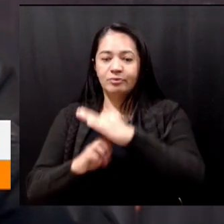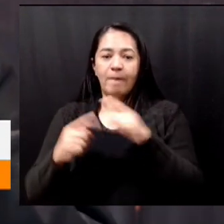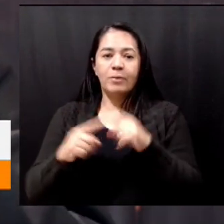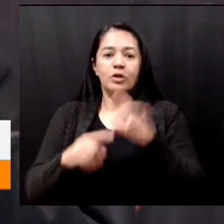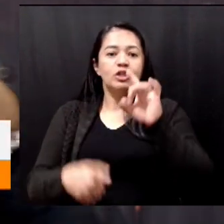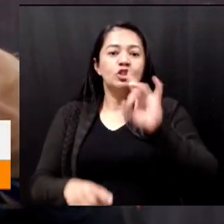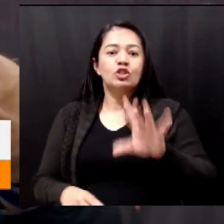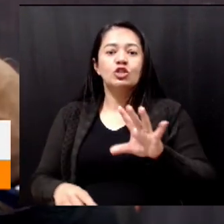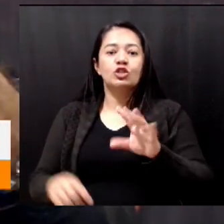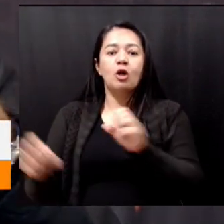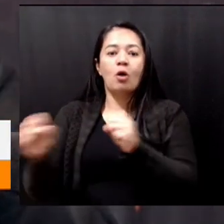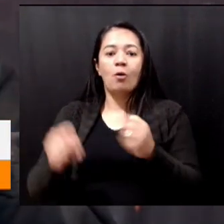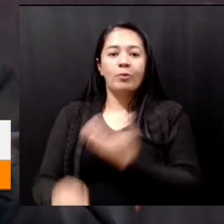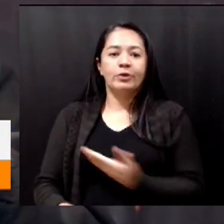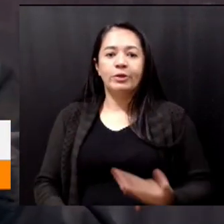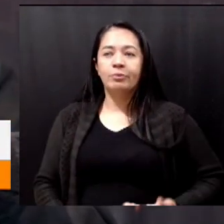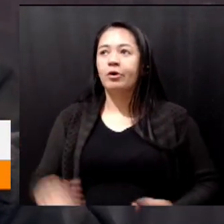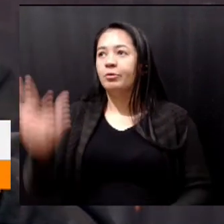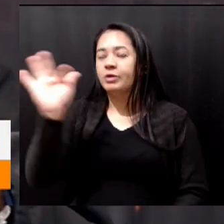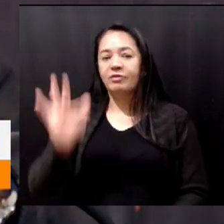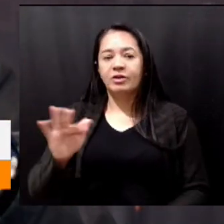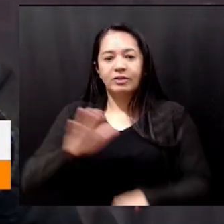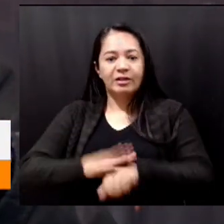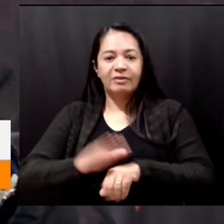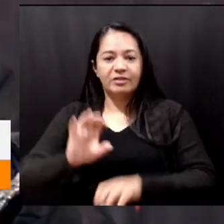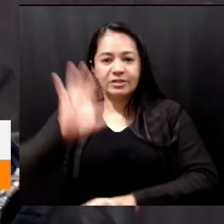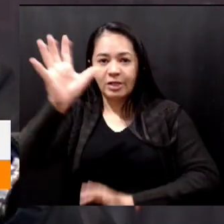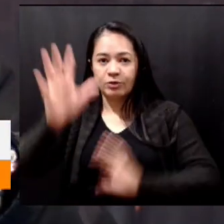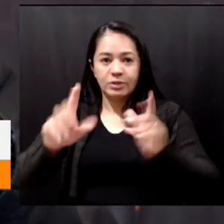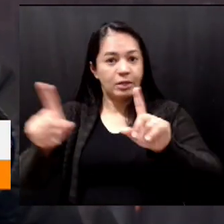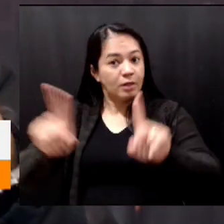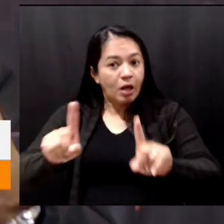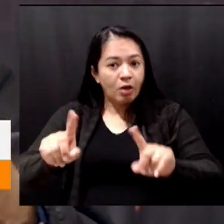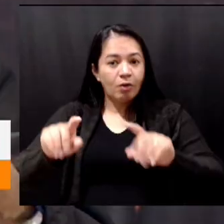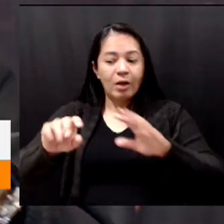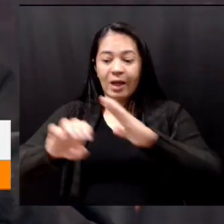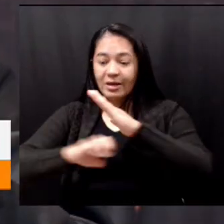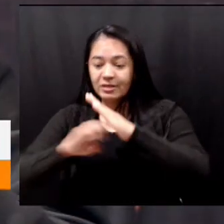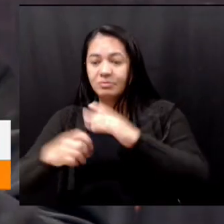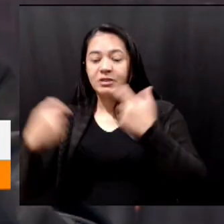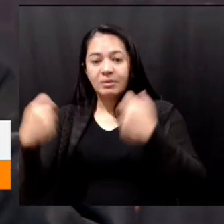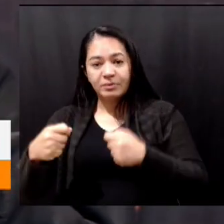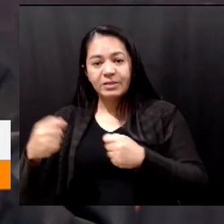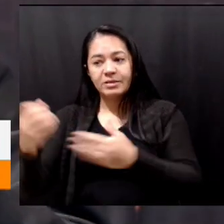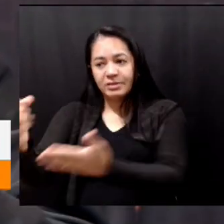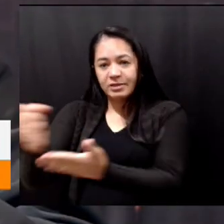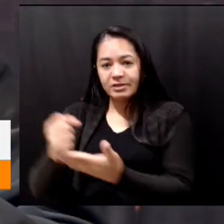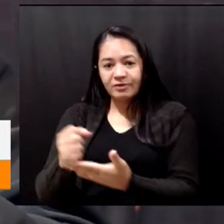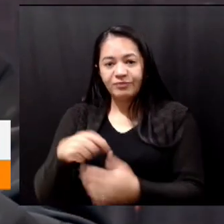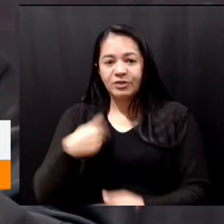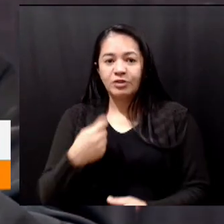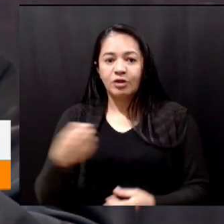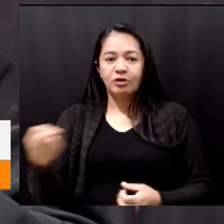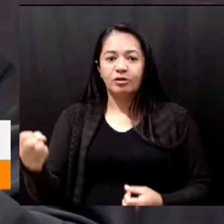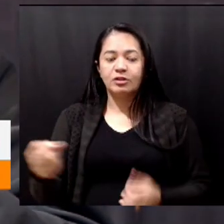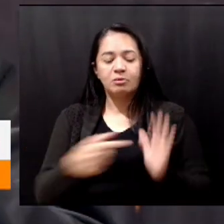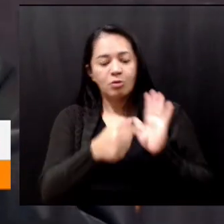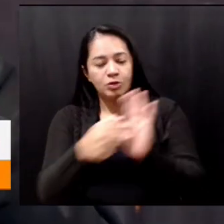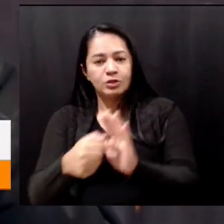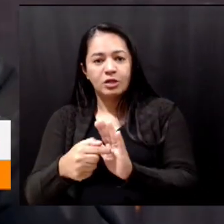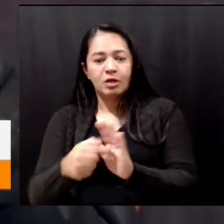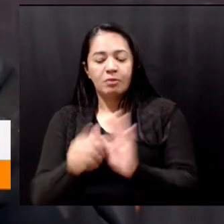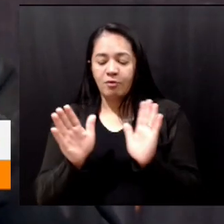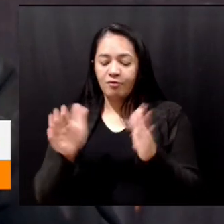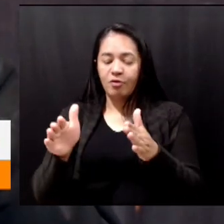acontecer. As empresas têm que vir. Então a gente trouxe a questão da gestão da inovação sobre a ótica das empresas como conteúdo. A